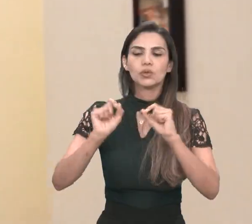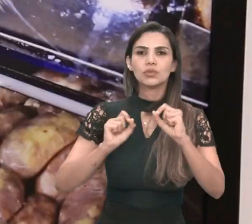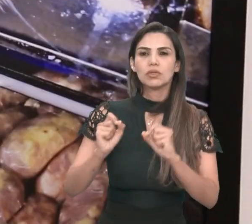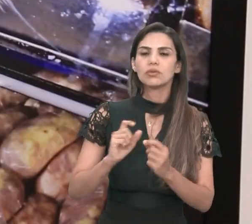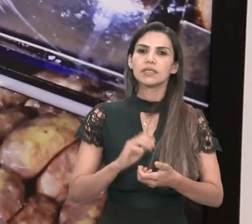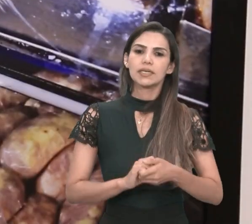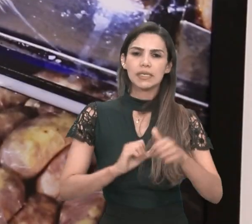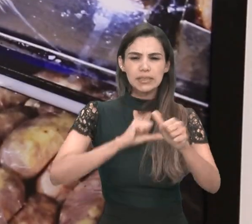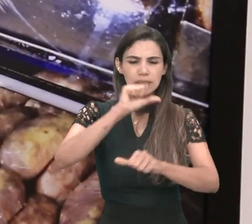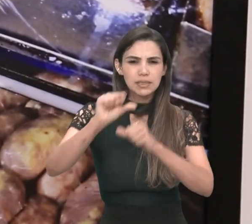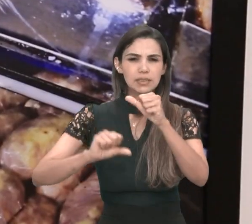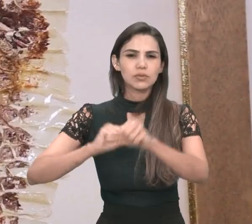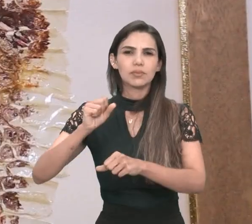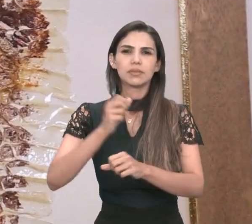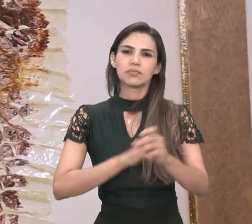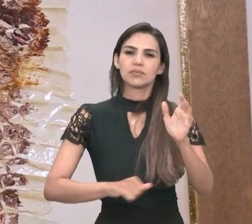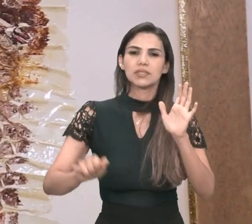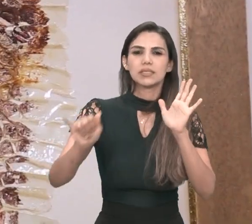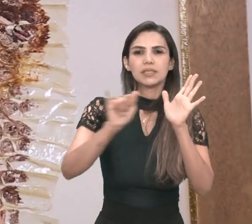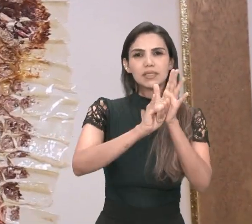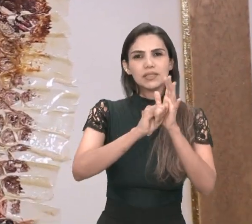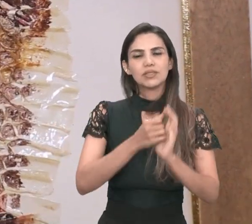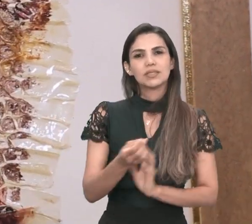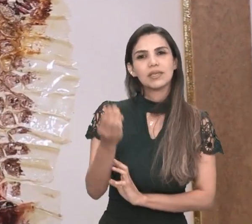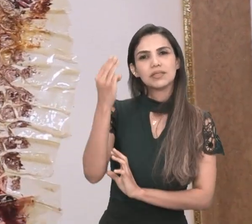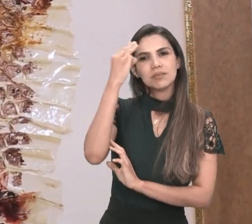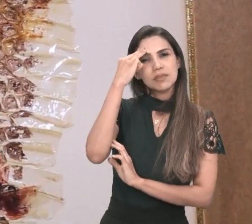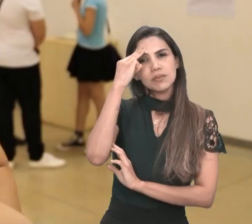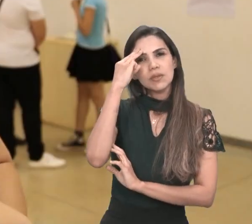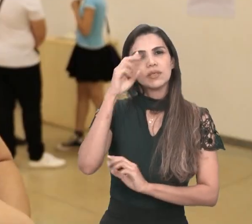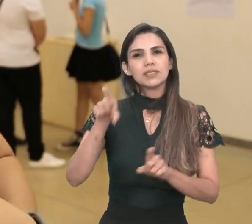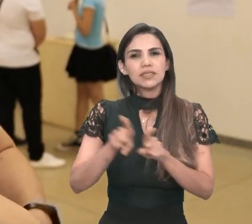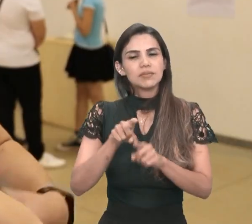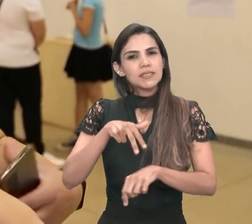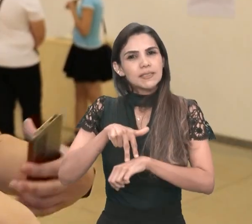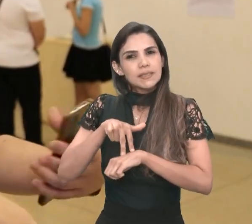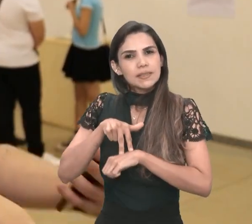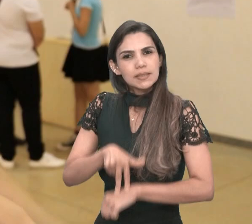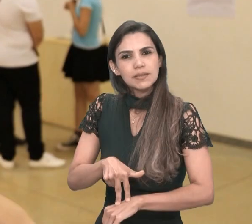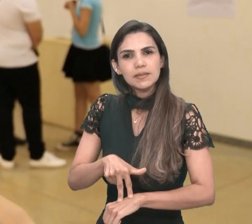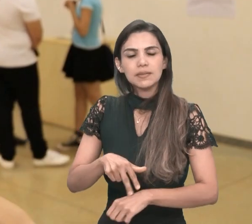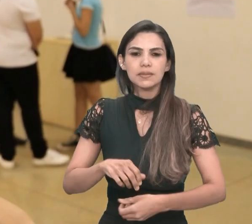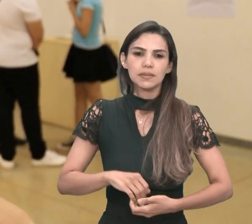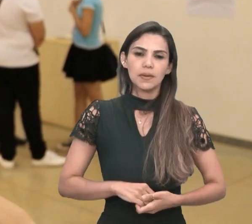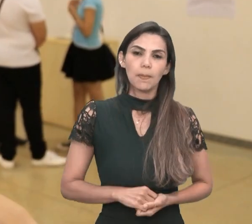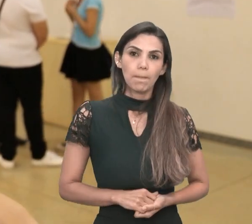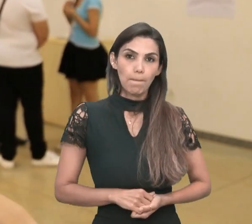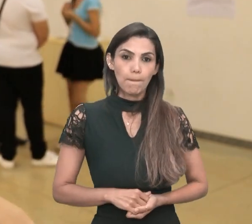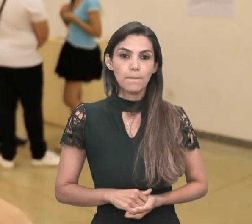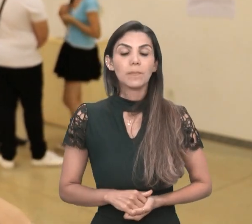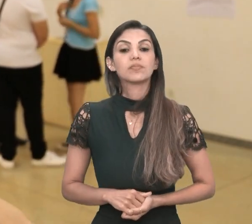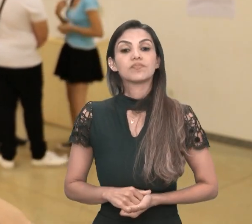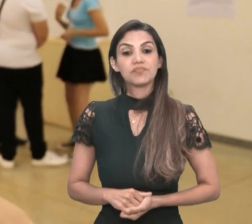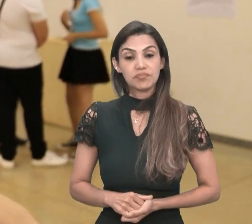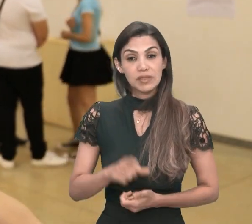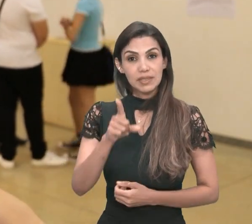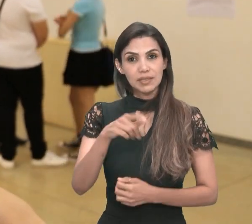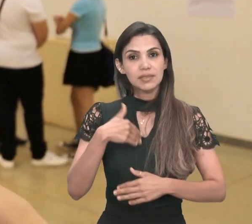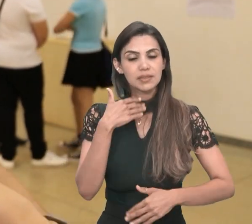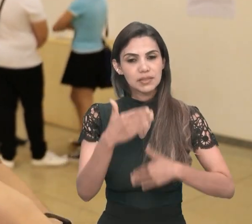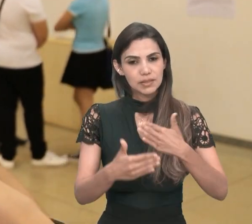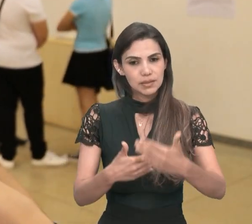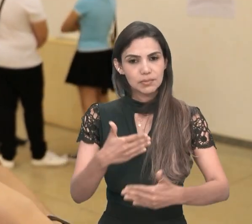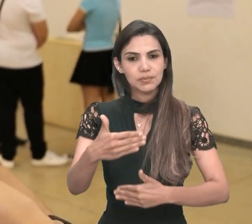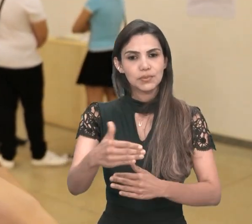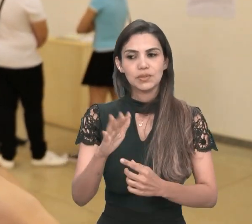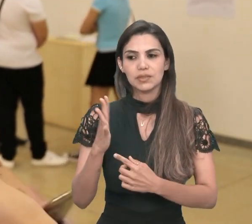transformação, identidade, memória e resistência. O processo curatorial, de uma forma geral, ele acontece de uma